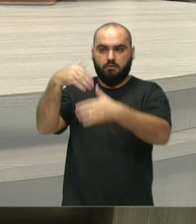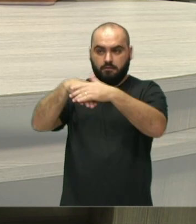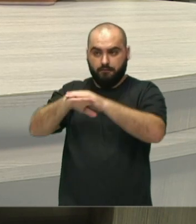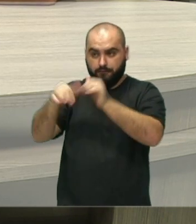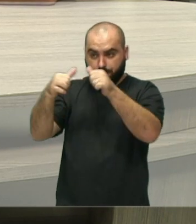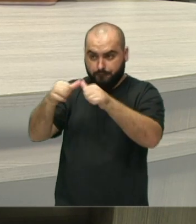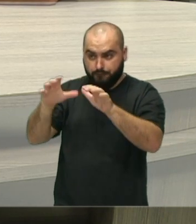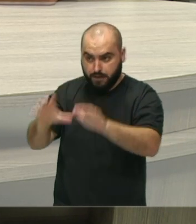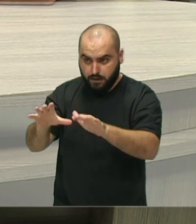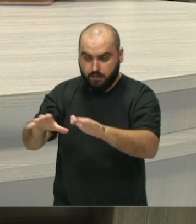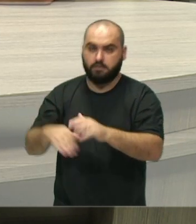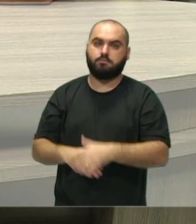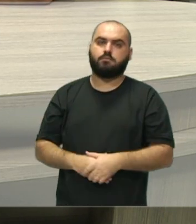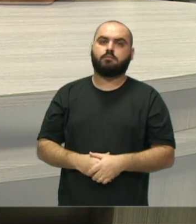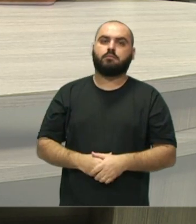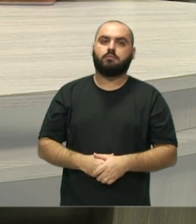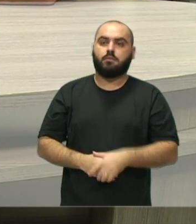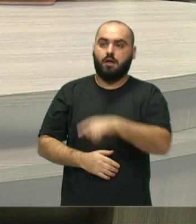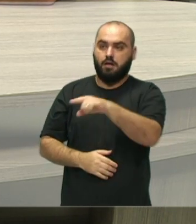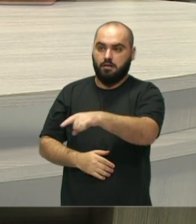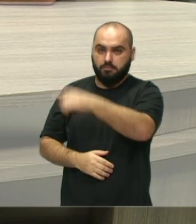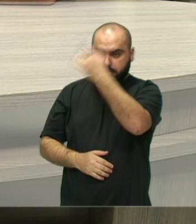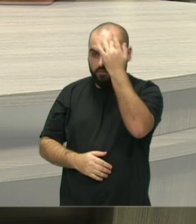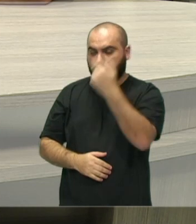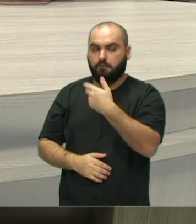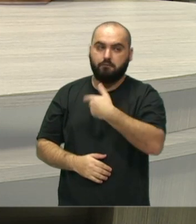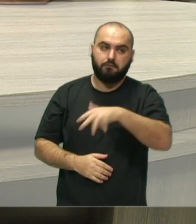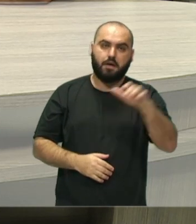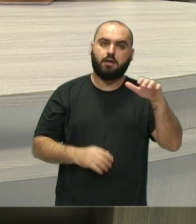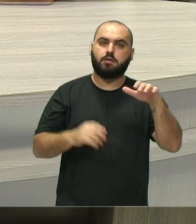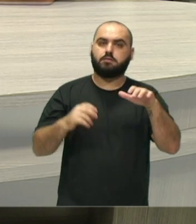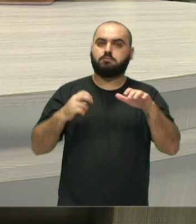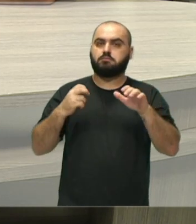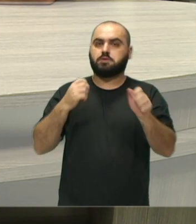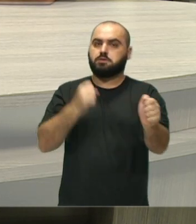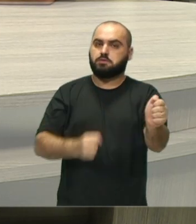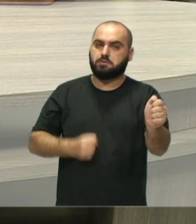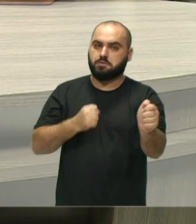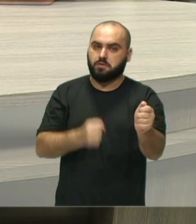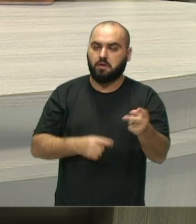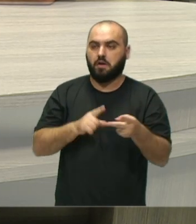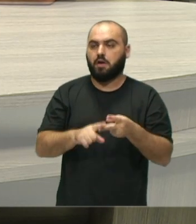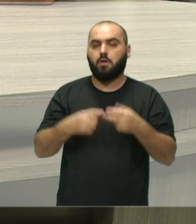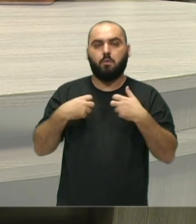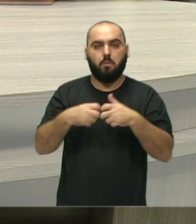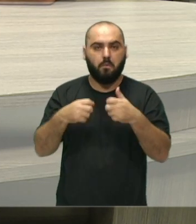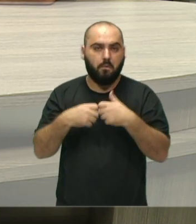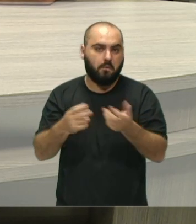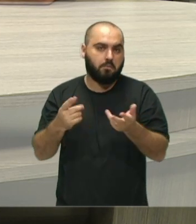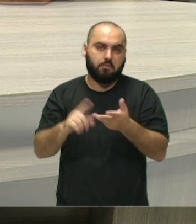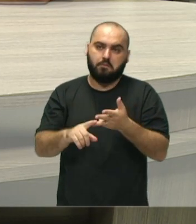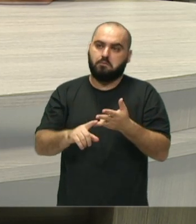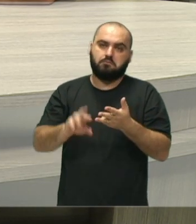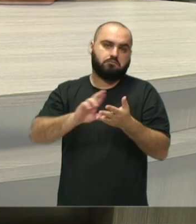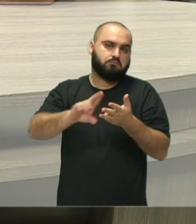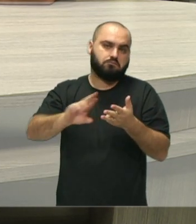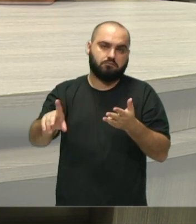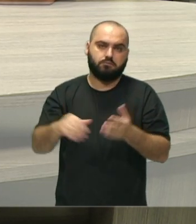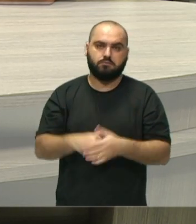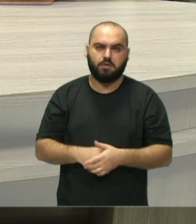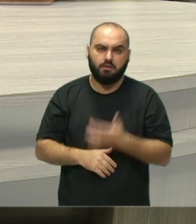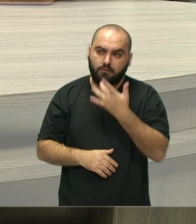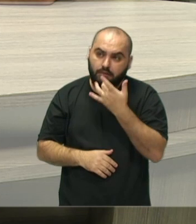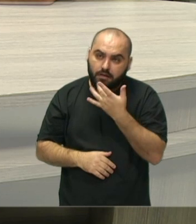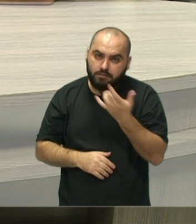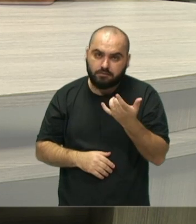carro dela ali e daí, a partir dali, ou ela vai de trem, ou ela vai de ônibus, ou pega algum outro meio de transporte. Aqui seria mais fácil